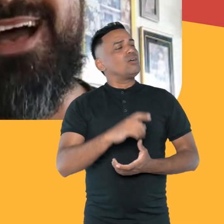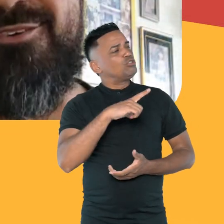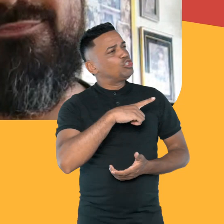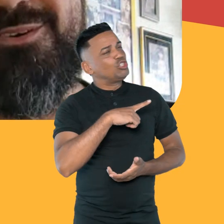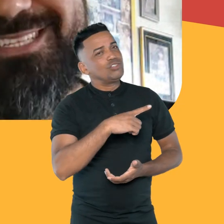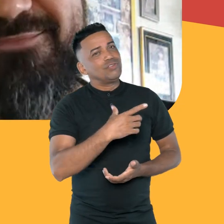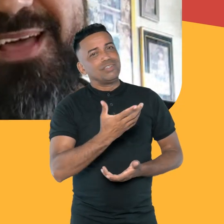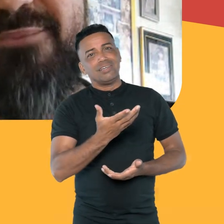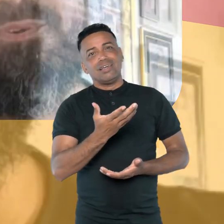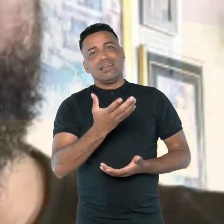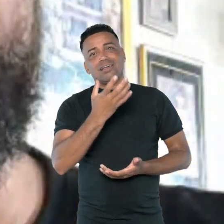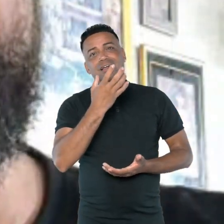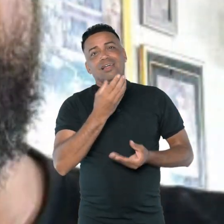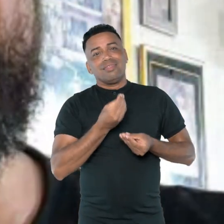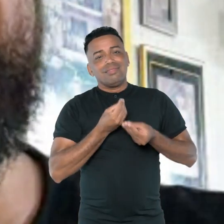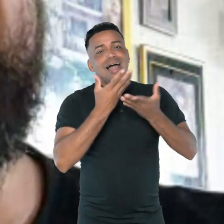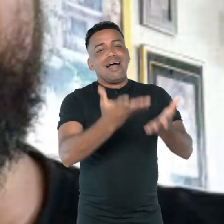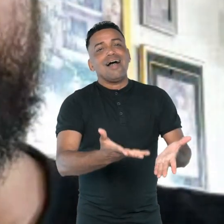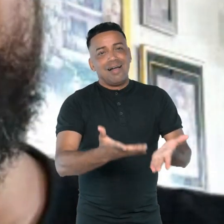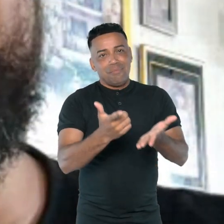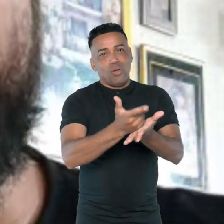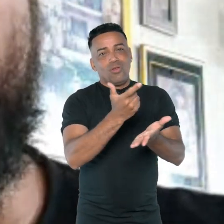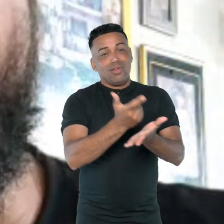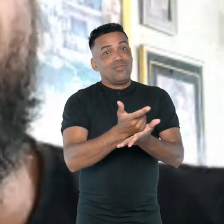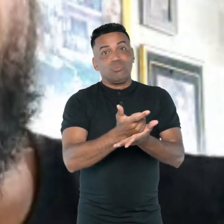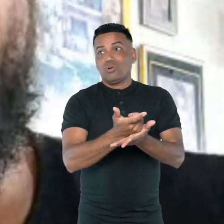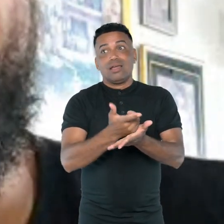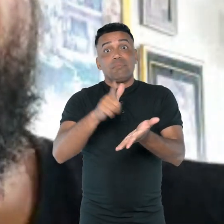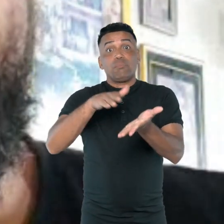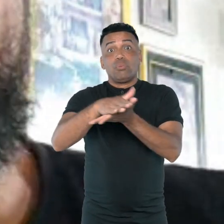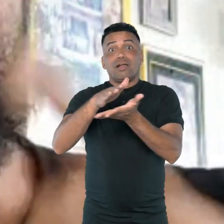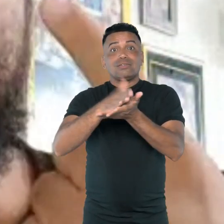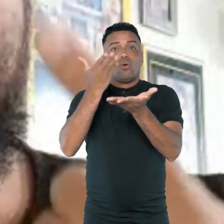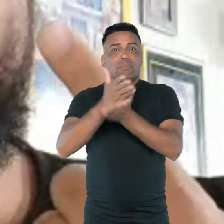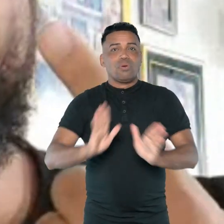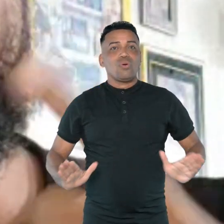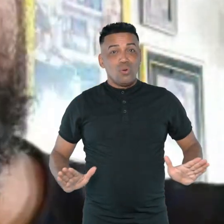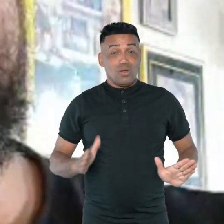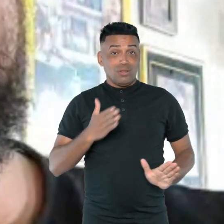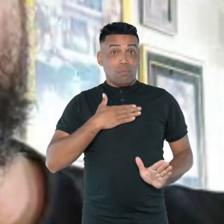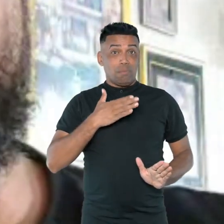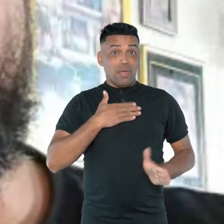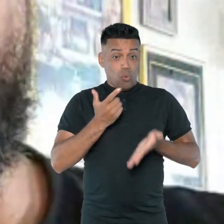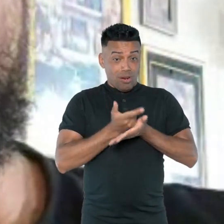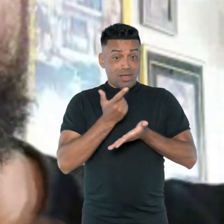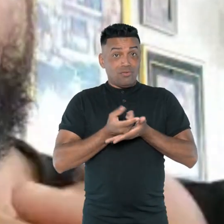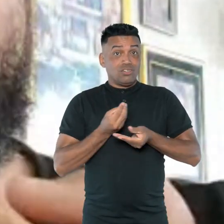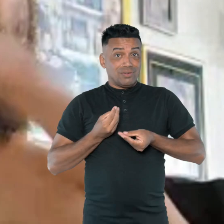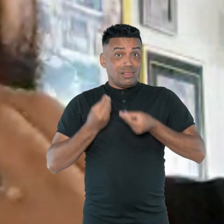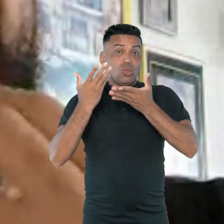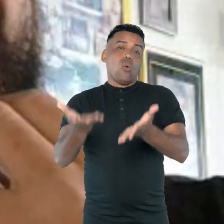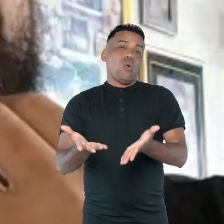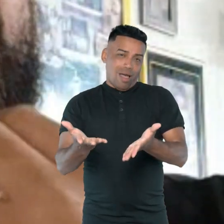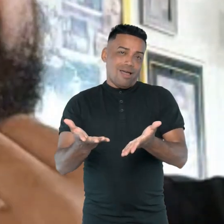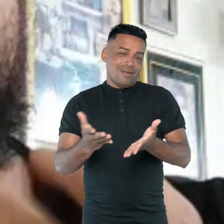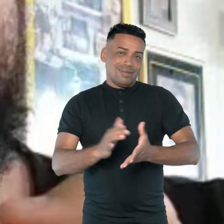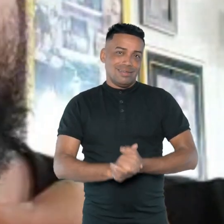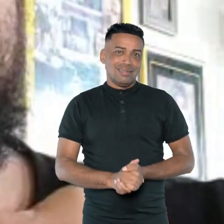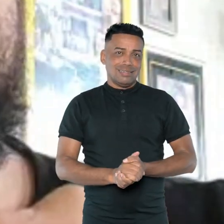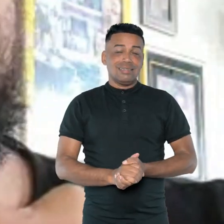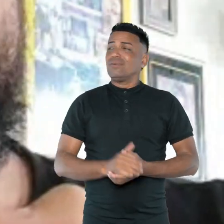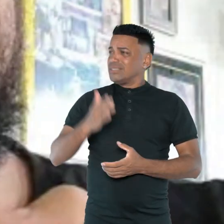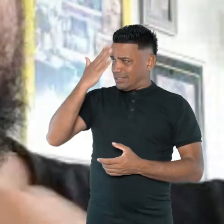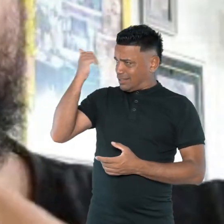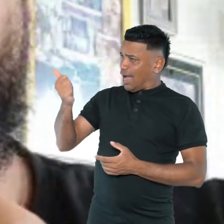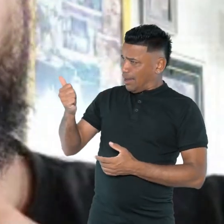que doar o meu exemplar porque essa edição esgotou. E o meu exemplar eu tive que doar. Mas Sabe de você